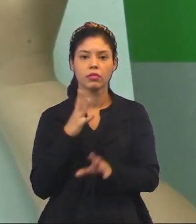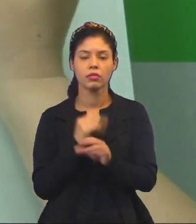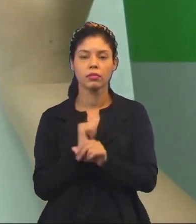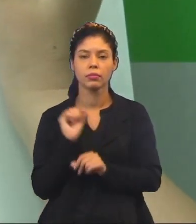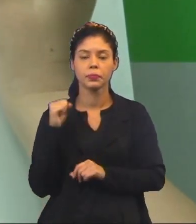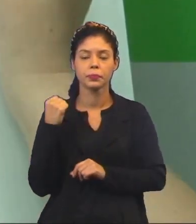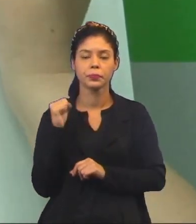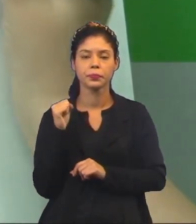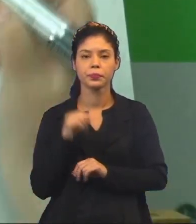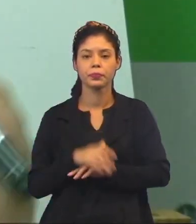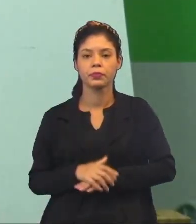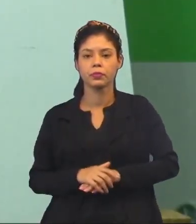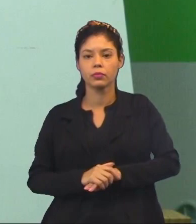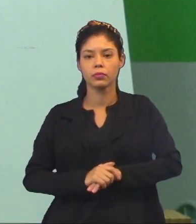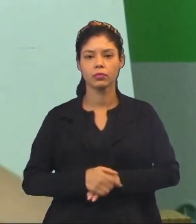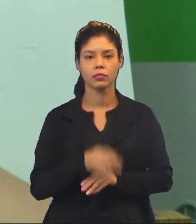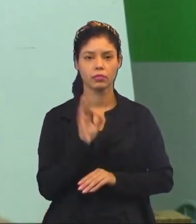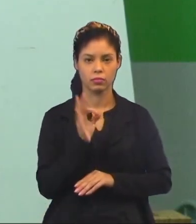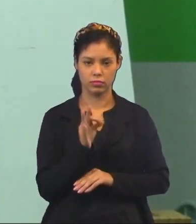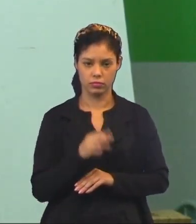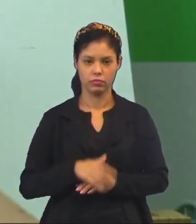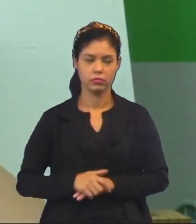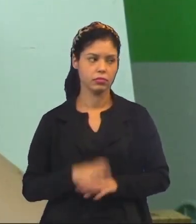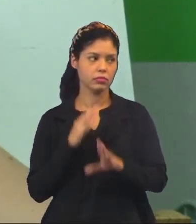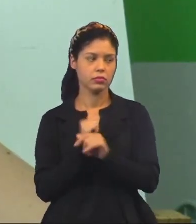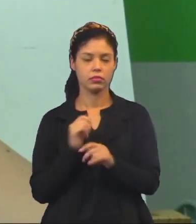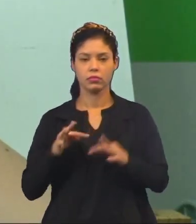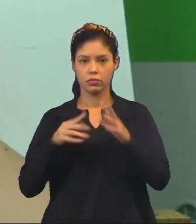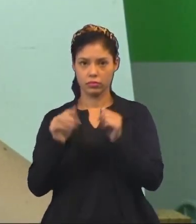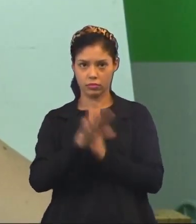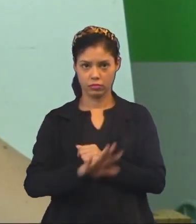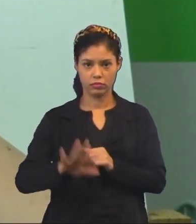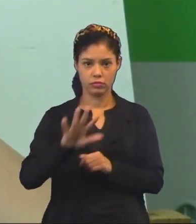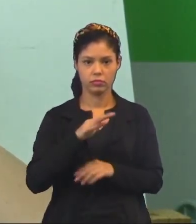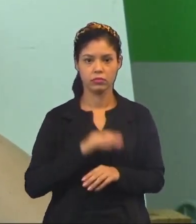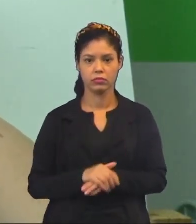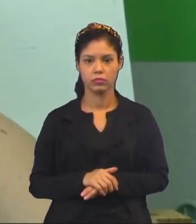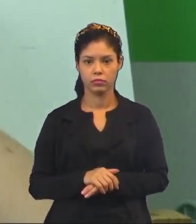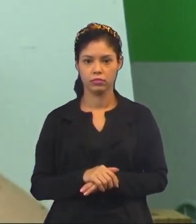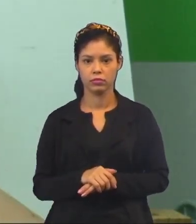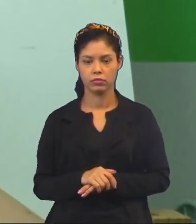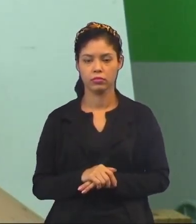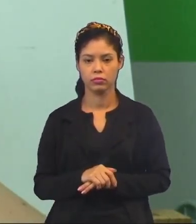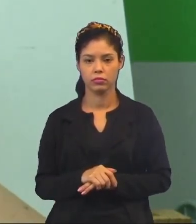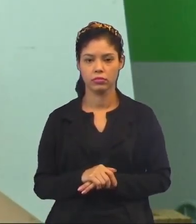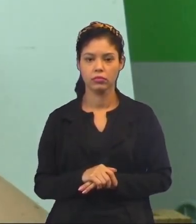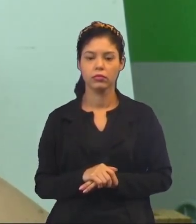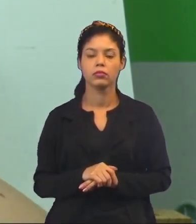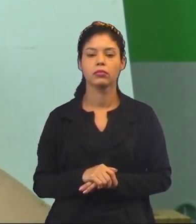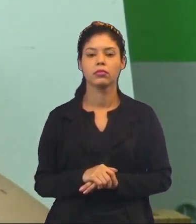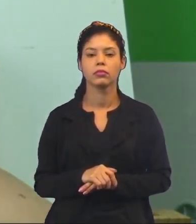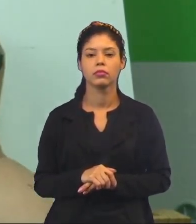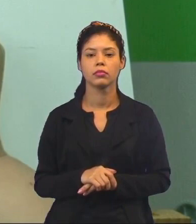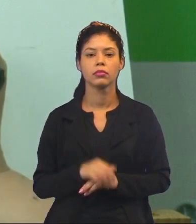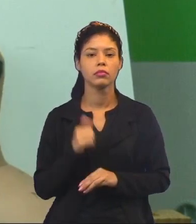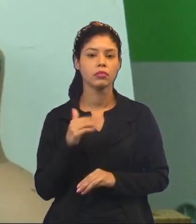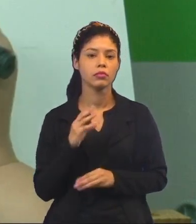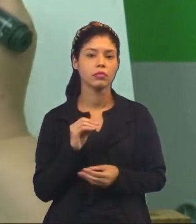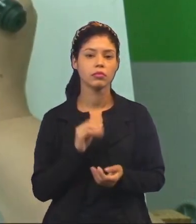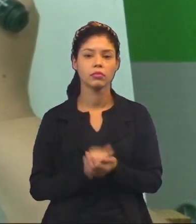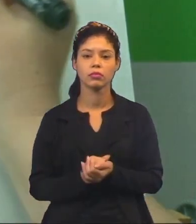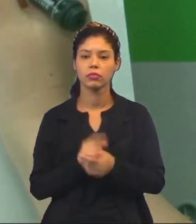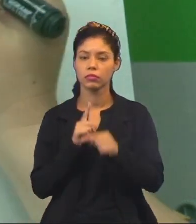2, mais 8, certo? A soma de todos os lados. 2 mais 8, eu vou ter